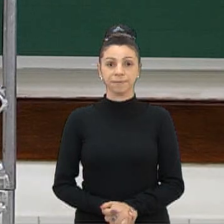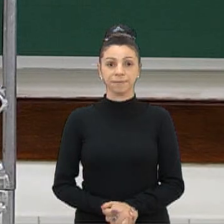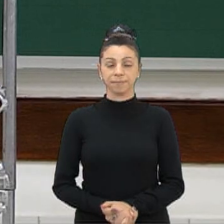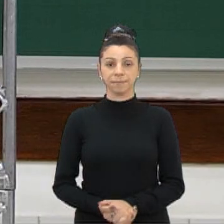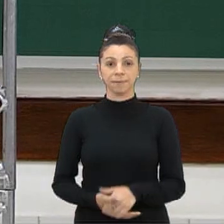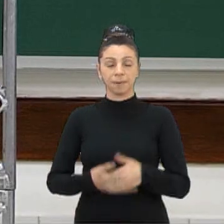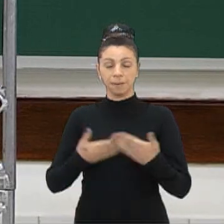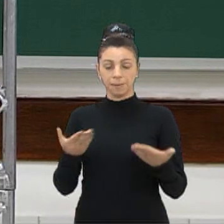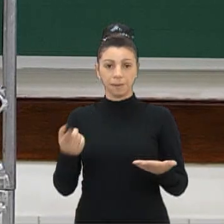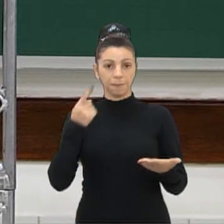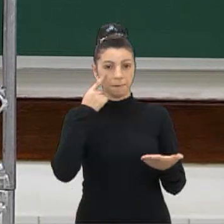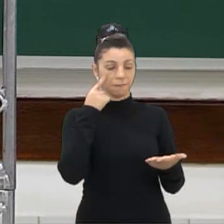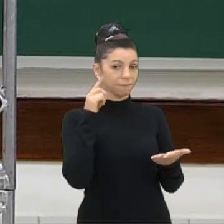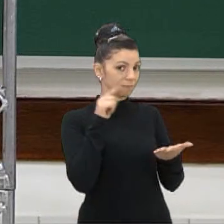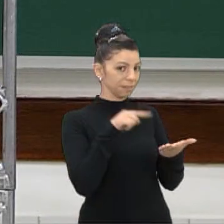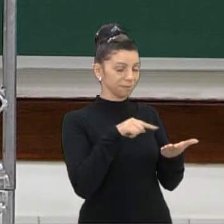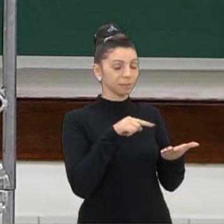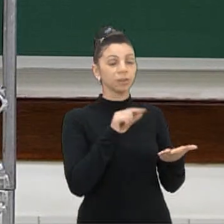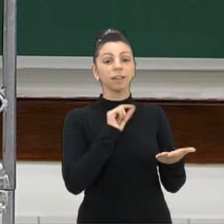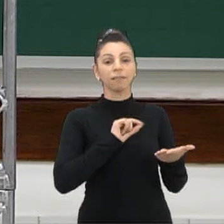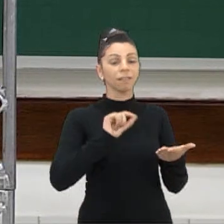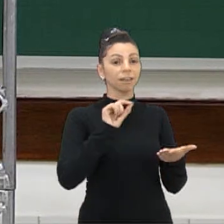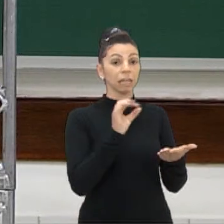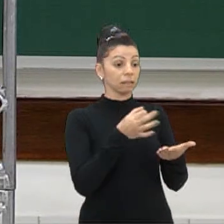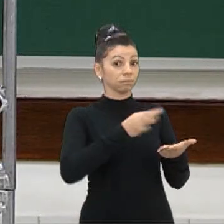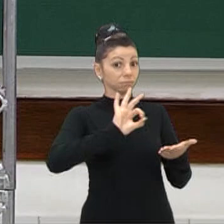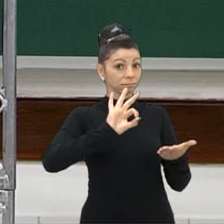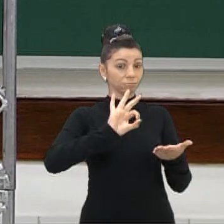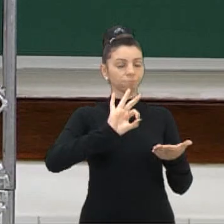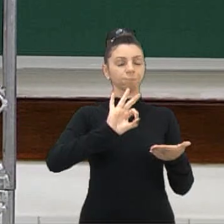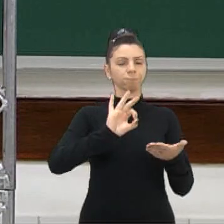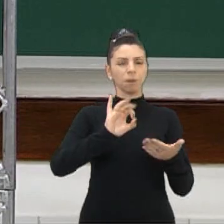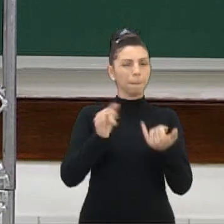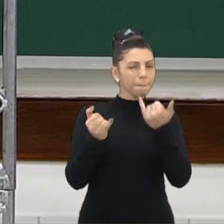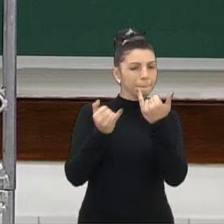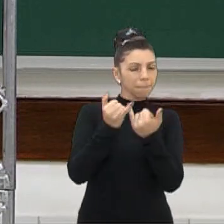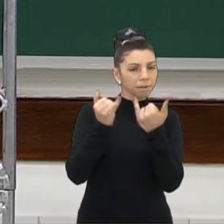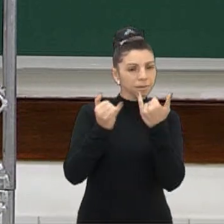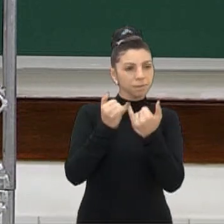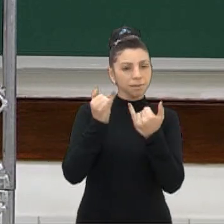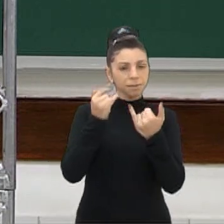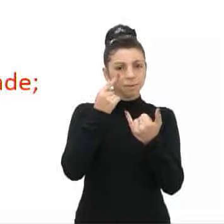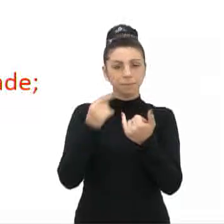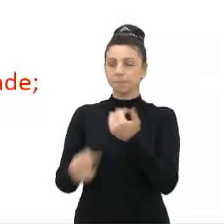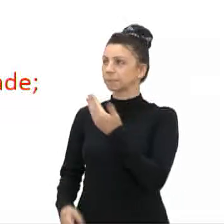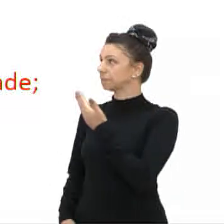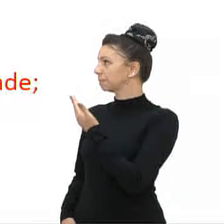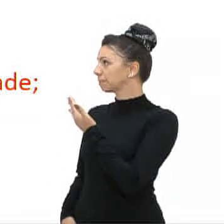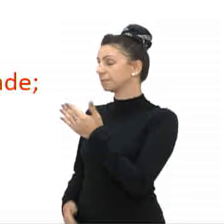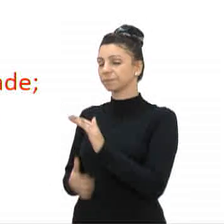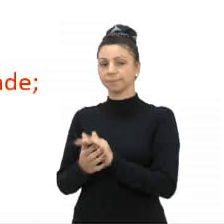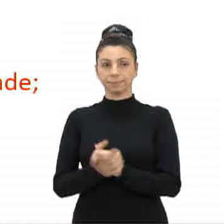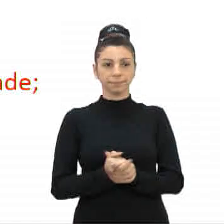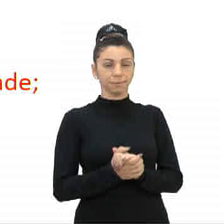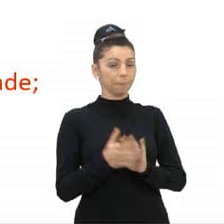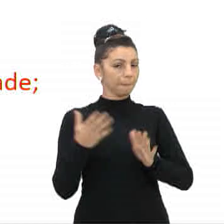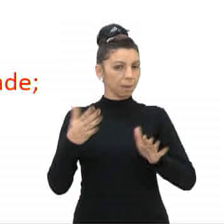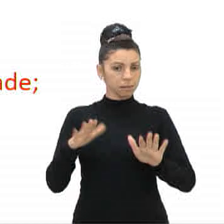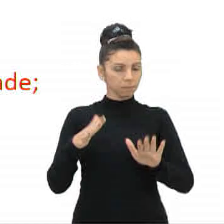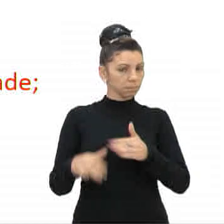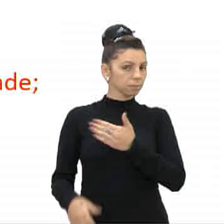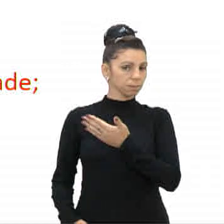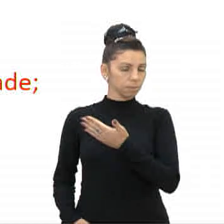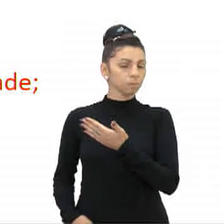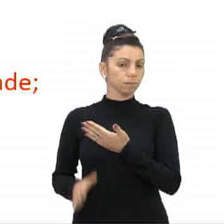Então, galera, vamos lá ver quem que conseguiu, né, aproximar a resposta. Não precisa ser exatamente da forma como está aqui, né, mas mais ou menos isso